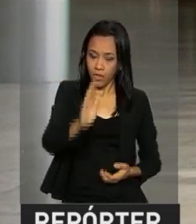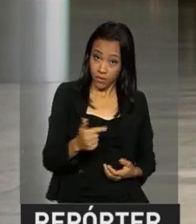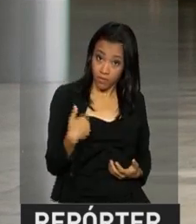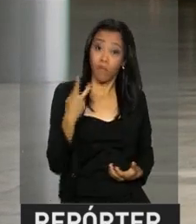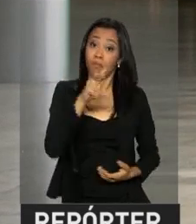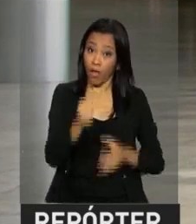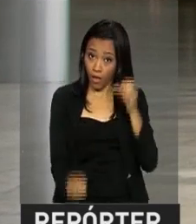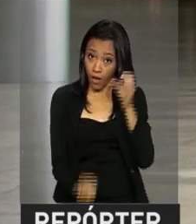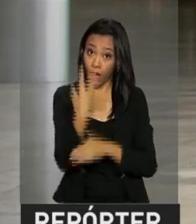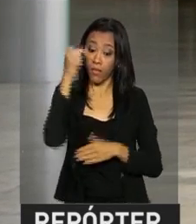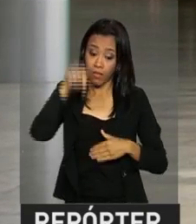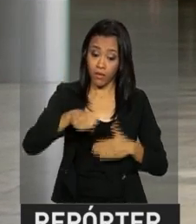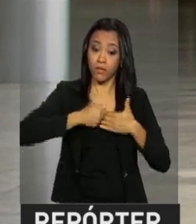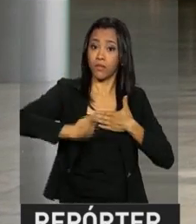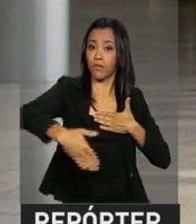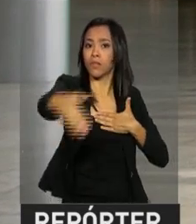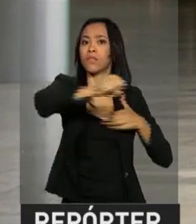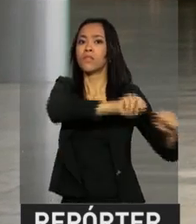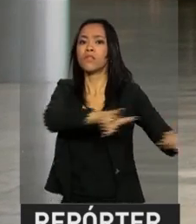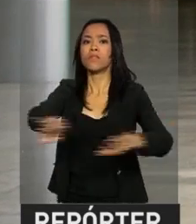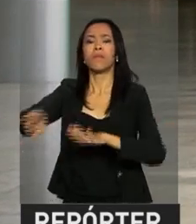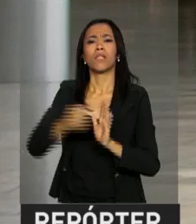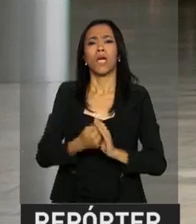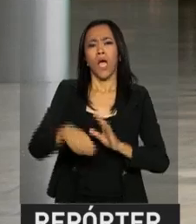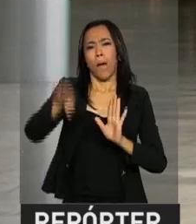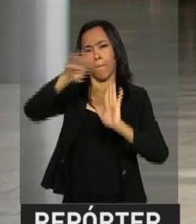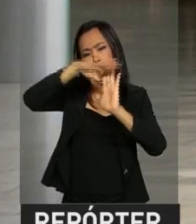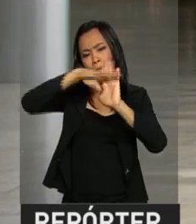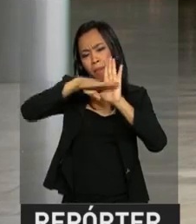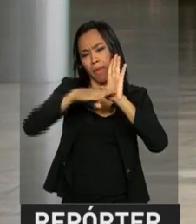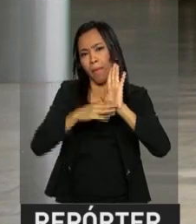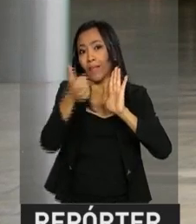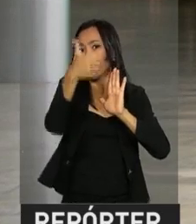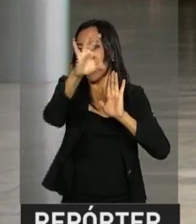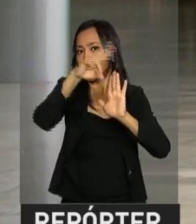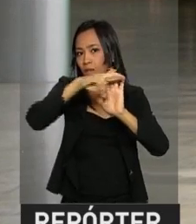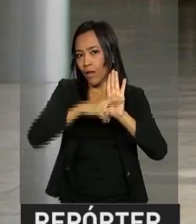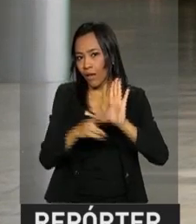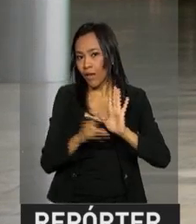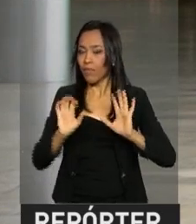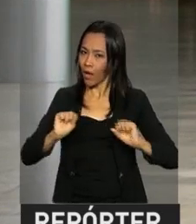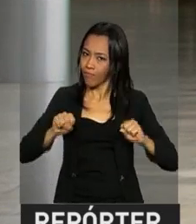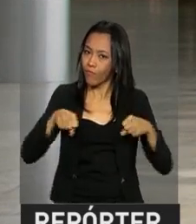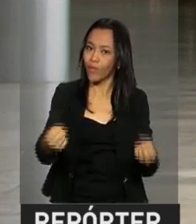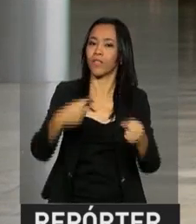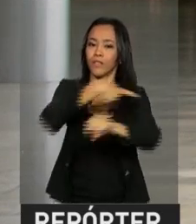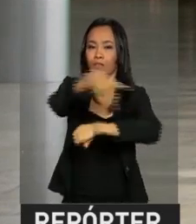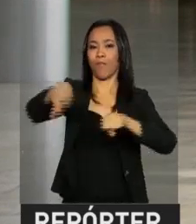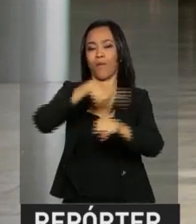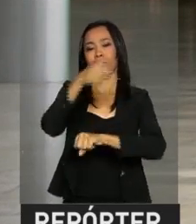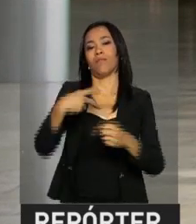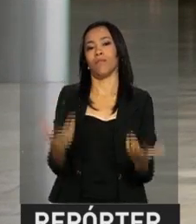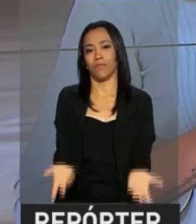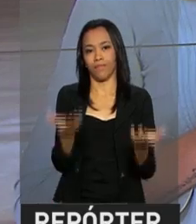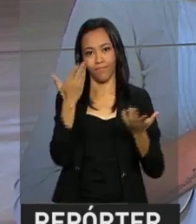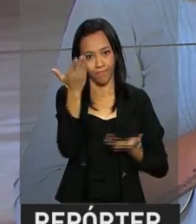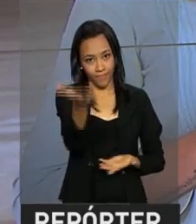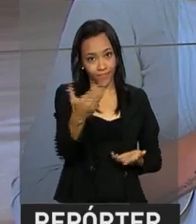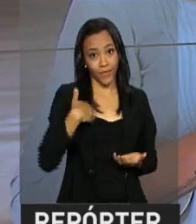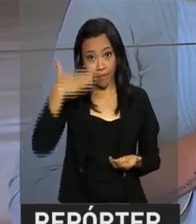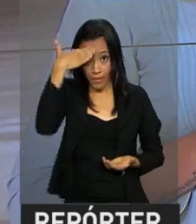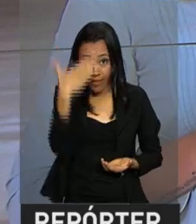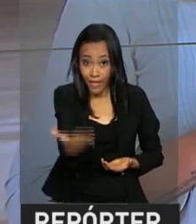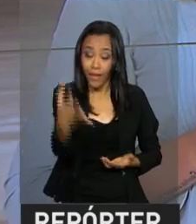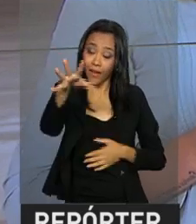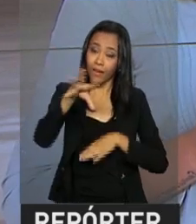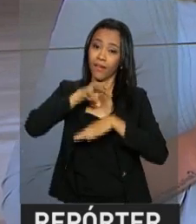deve lançar ainda essa semana um pacote com 10 medidas que vão ajudar o país a retomar o crescimento. Renata, é com você. Obrigada,